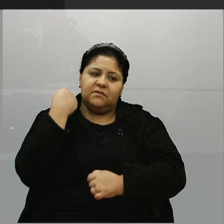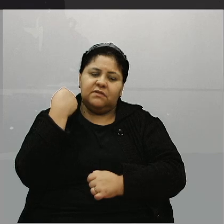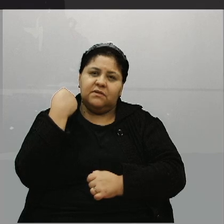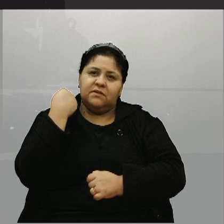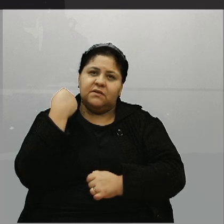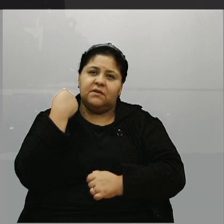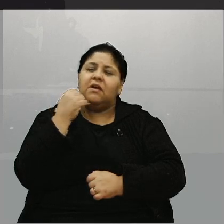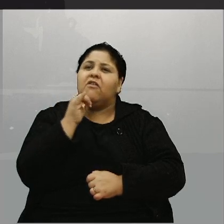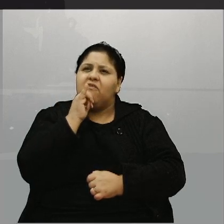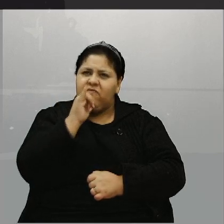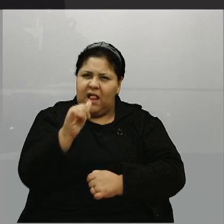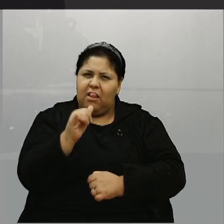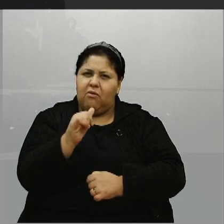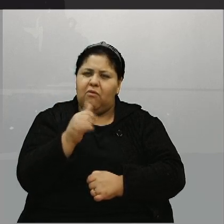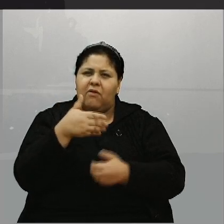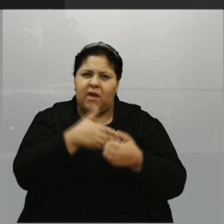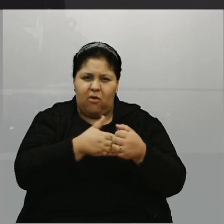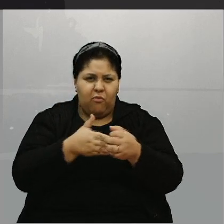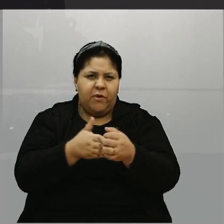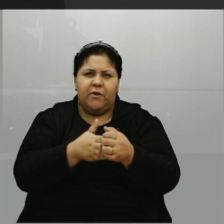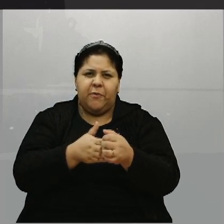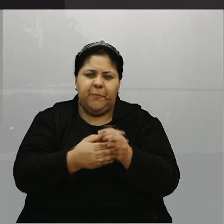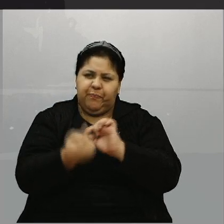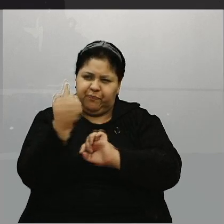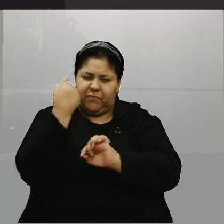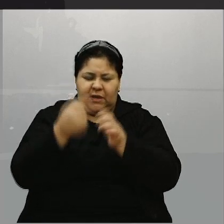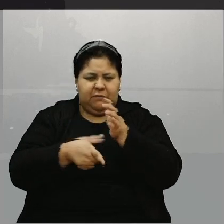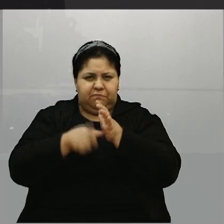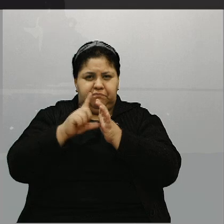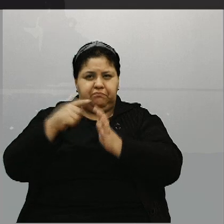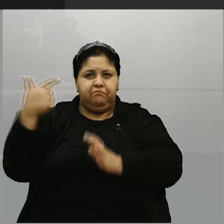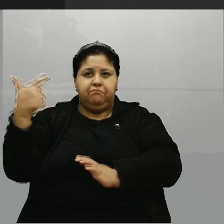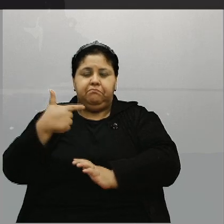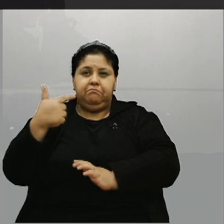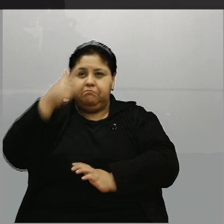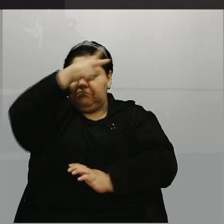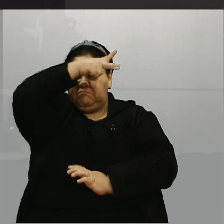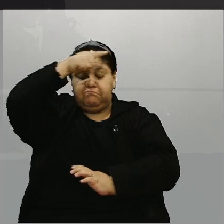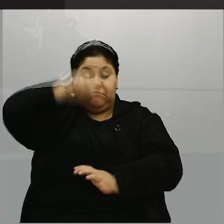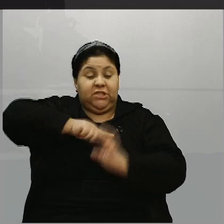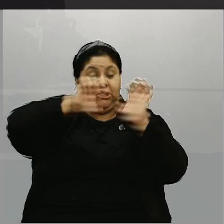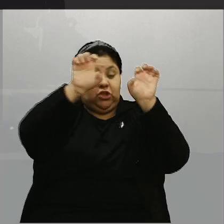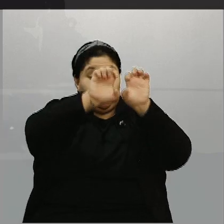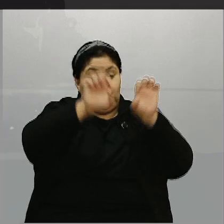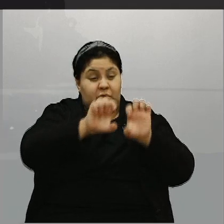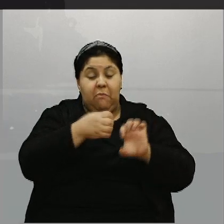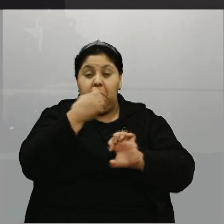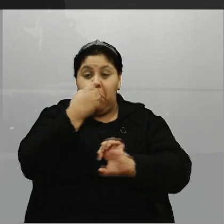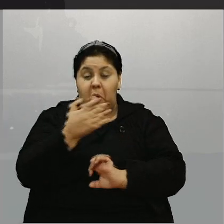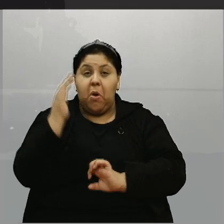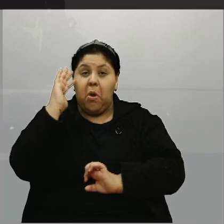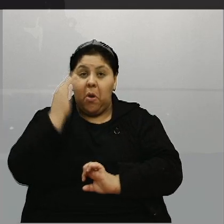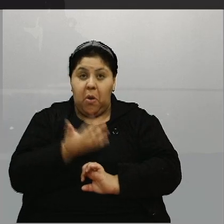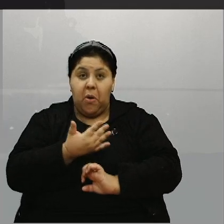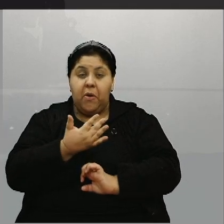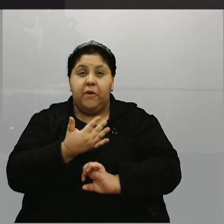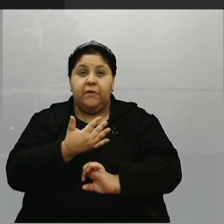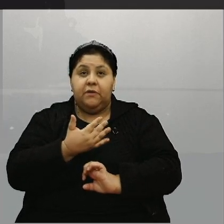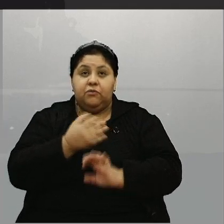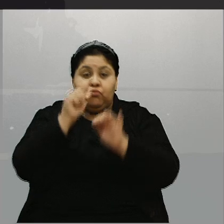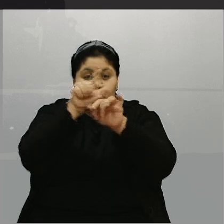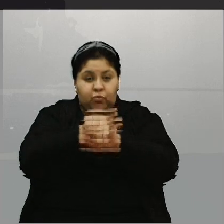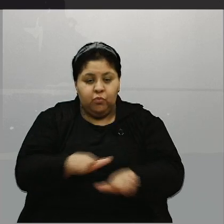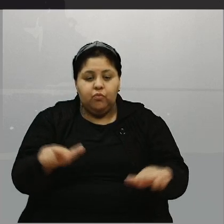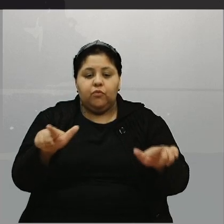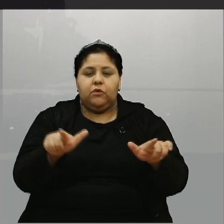que acompanhou quando foi subprefeito, e que ela teria uma estrutura muito boa, só aconteceu isso. E esse desassoreamento ali do